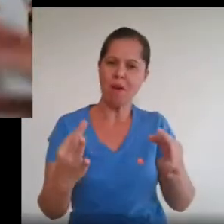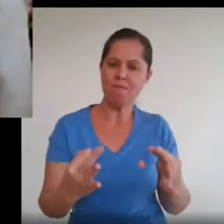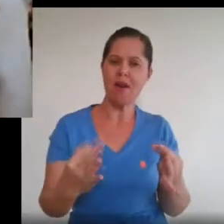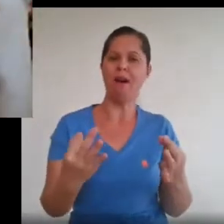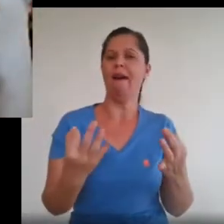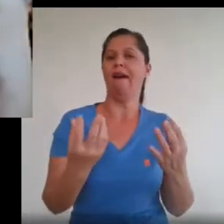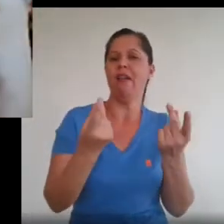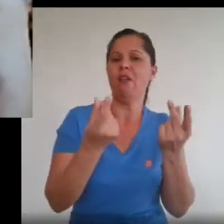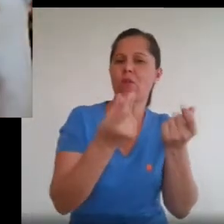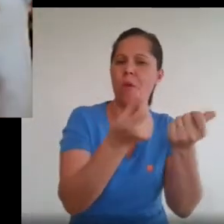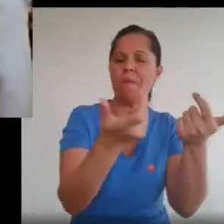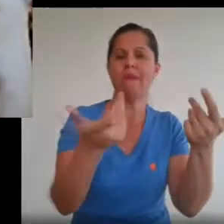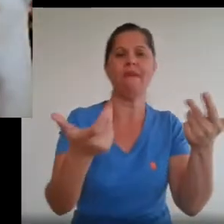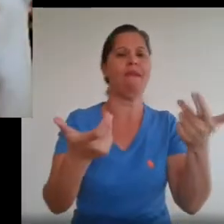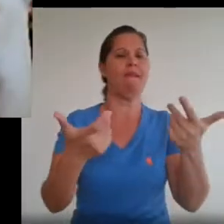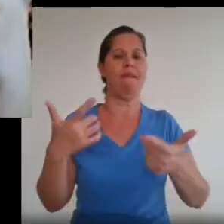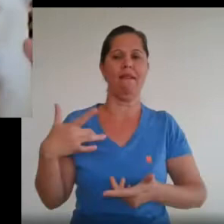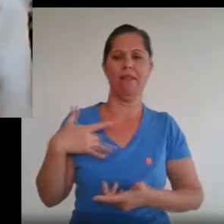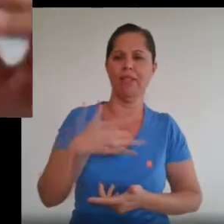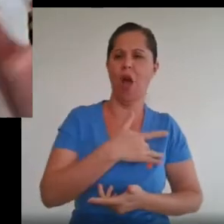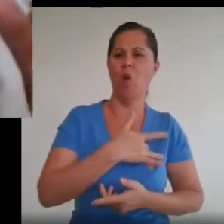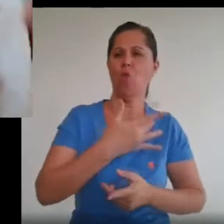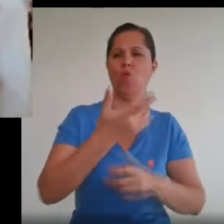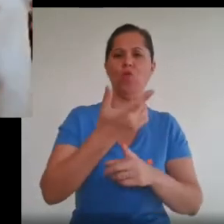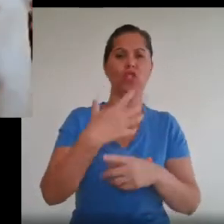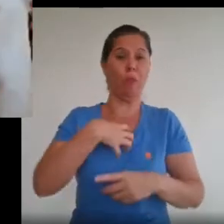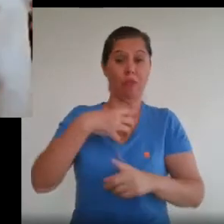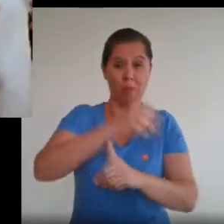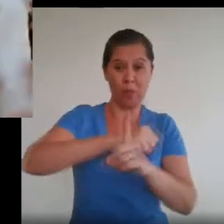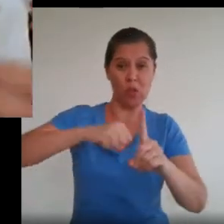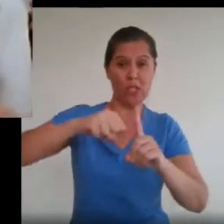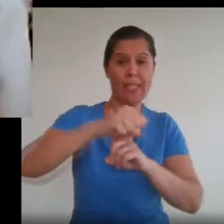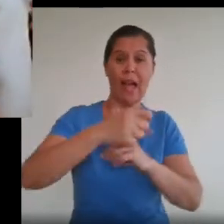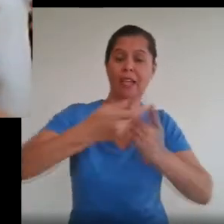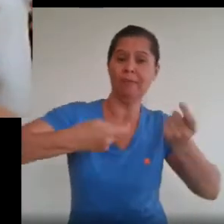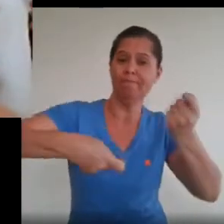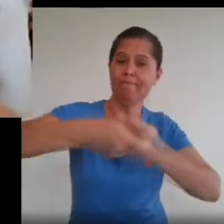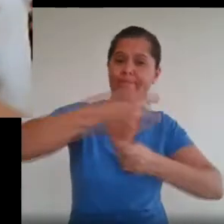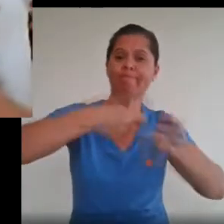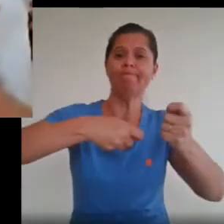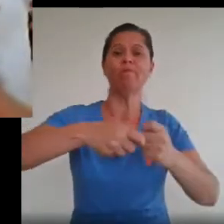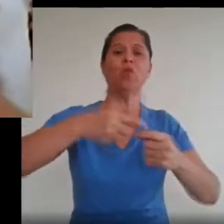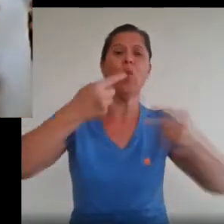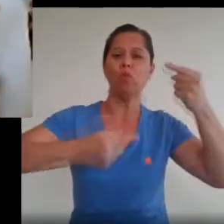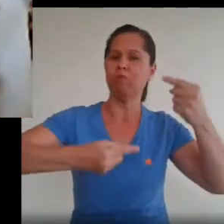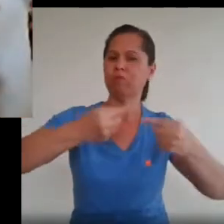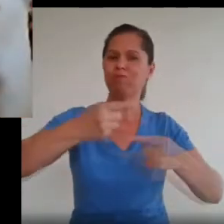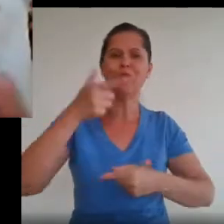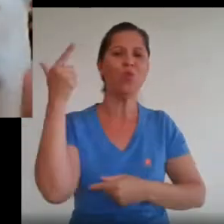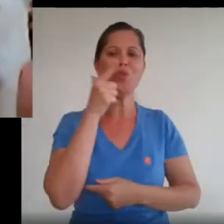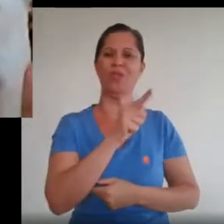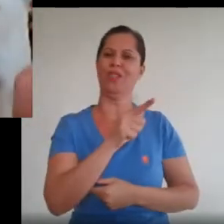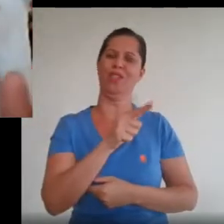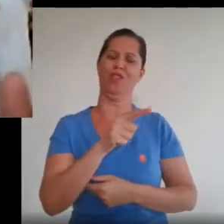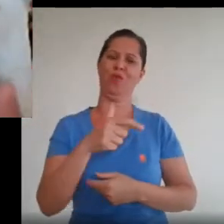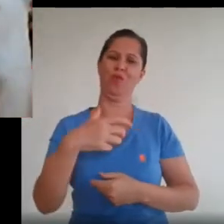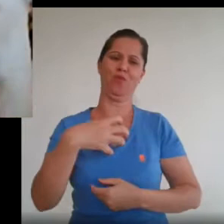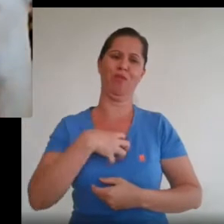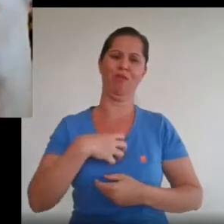econômica para o momento conflituoso que nós estamos vivendo. As pessoas,